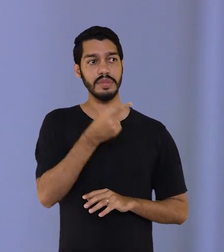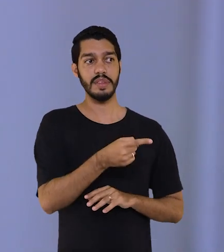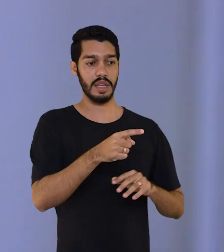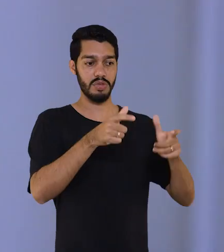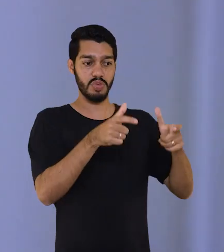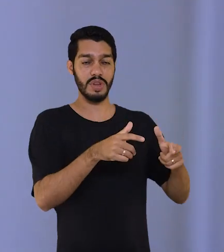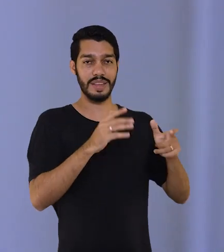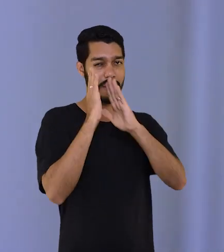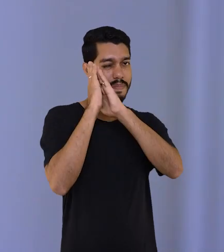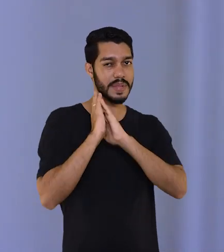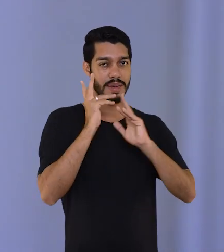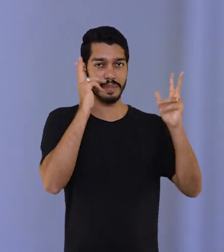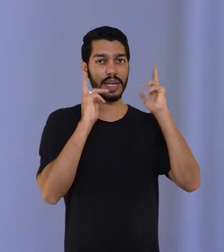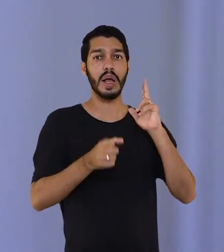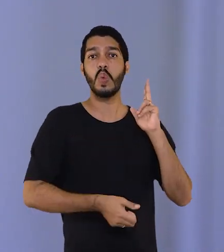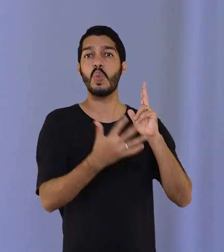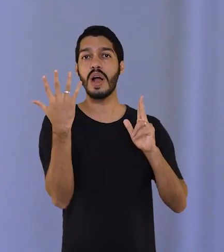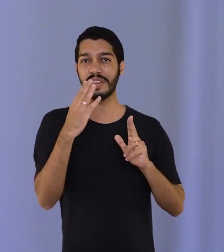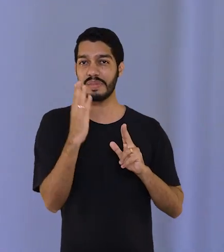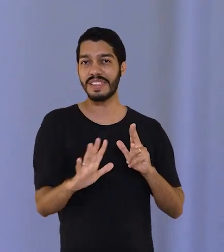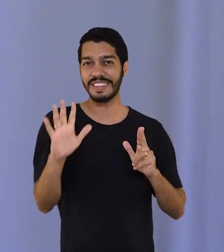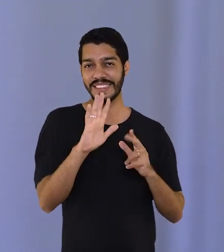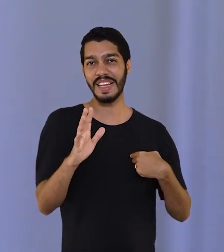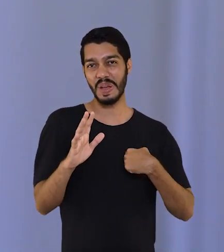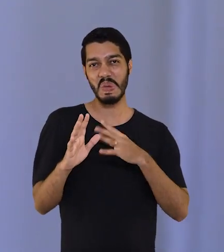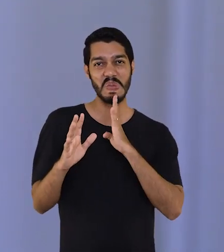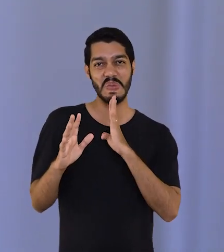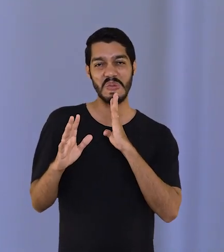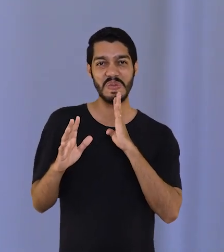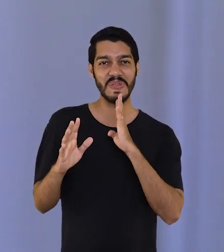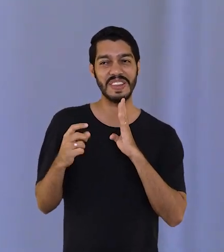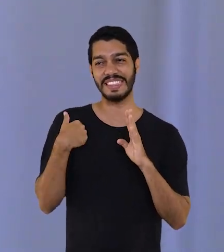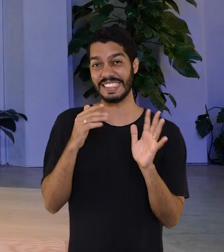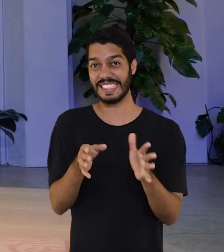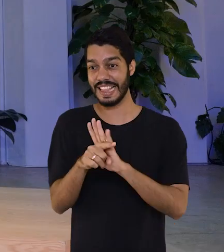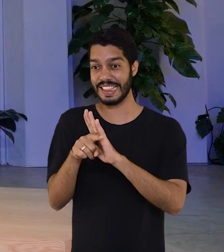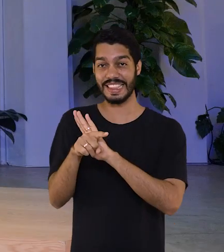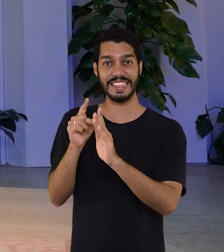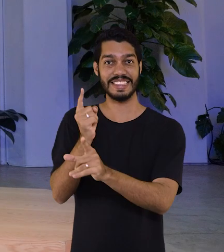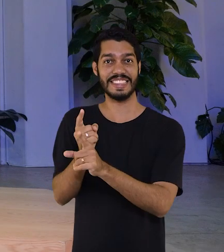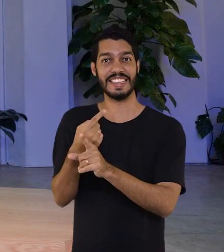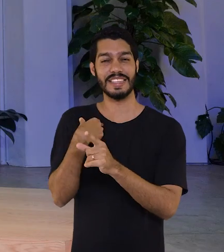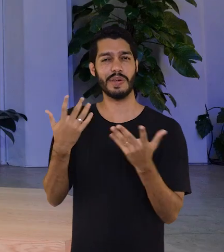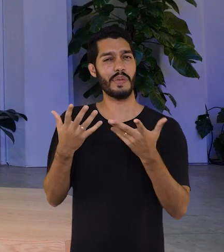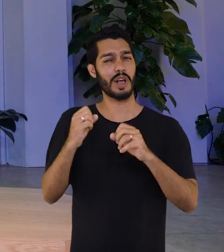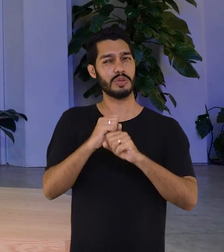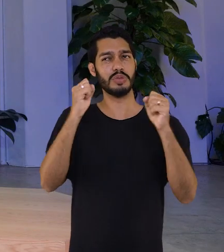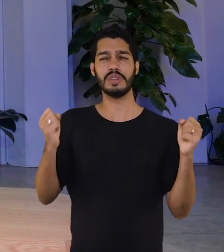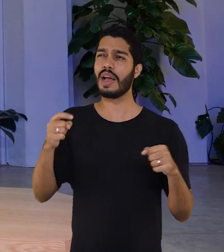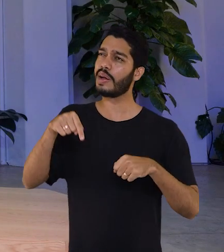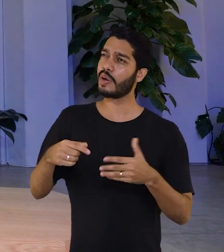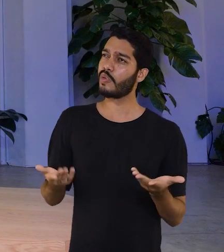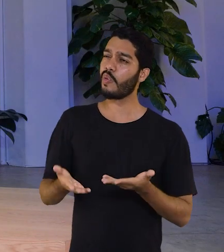tipo, cara, é salão de beleza. E aí você descobre. Sabe quantos salões de beleza tem no Brasil? Eu sei esse dado. Você tá tão cegado com salão de beleza. Eu acordei hoje com essa